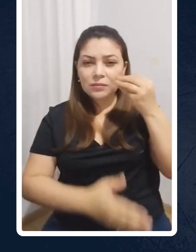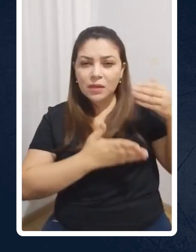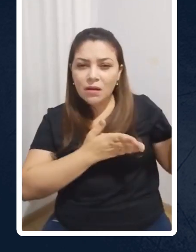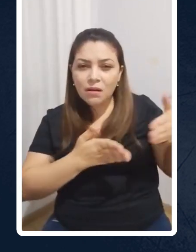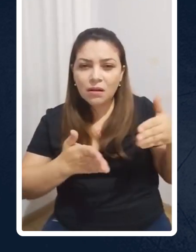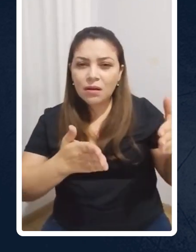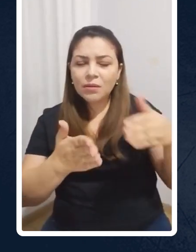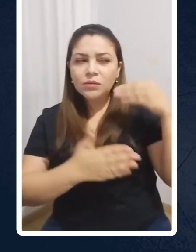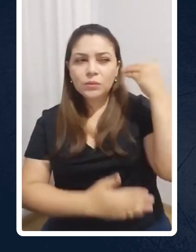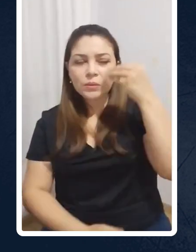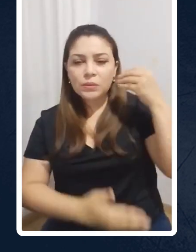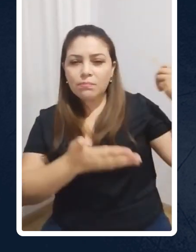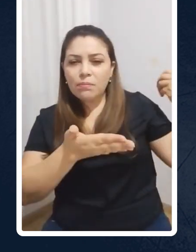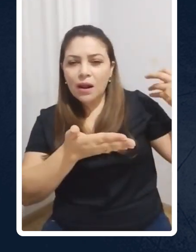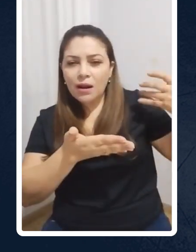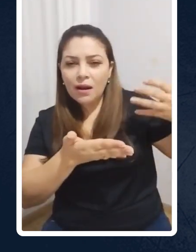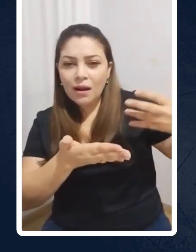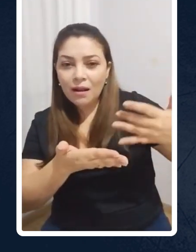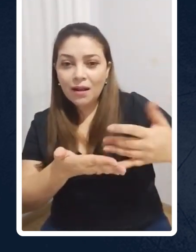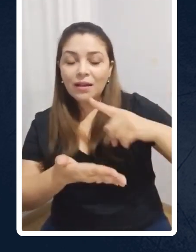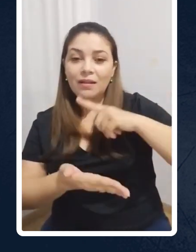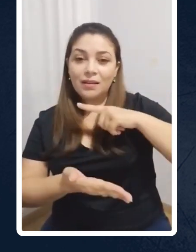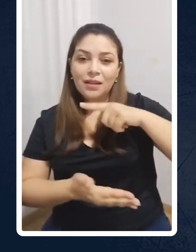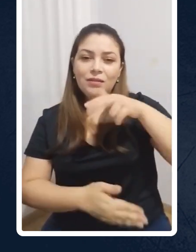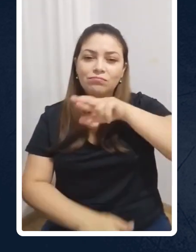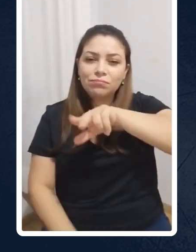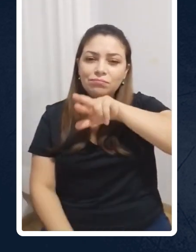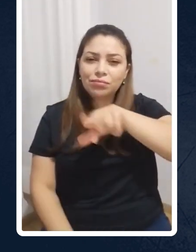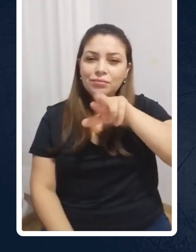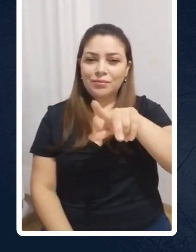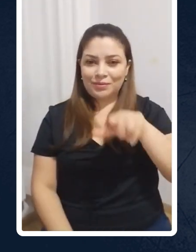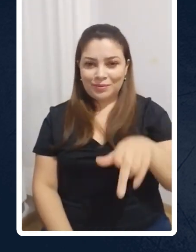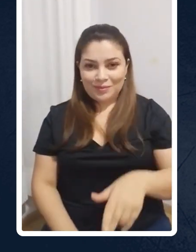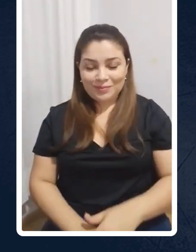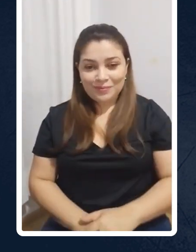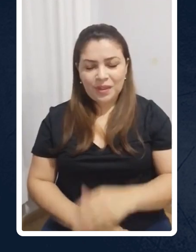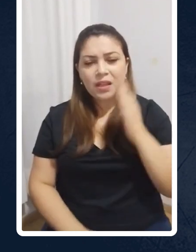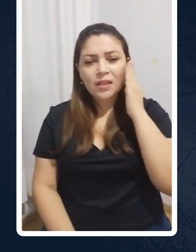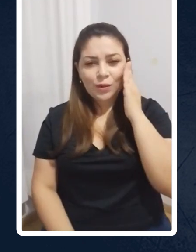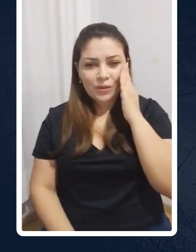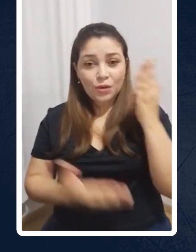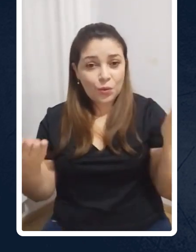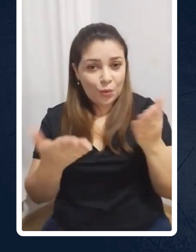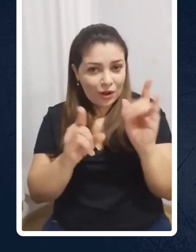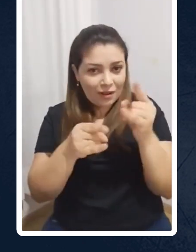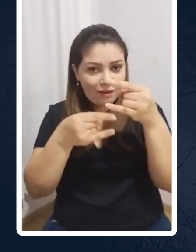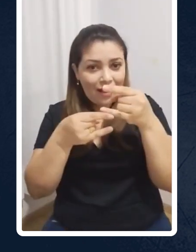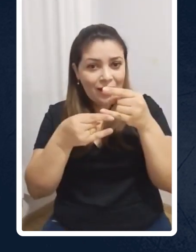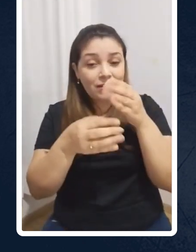Provavelmente, junto de nós hoje, estão diversas mães e